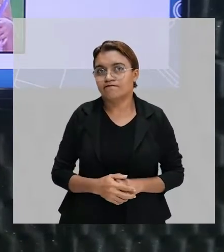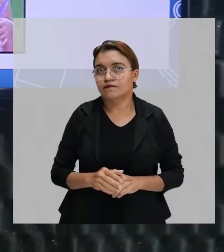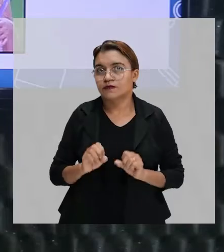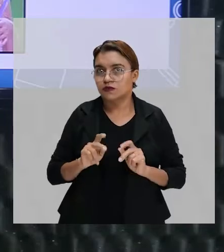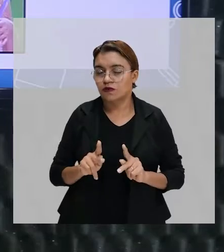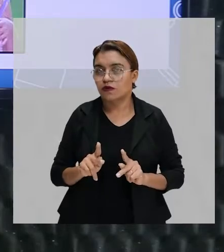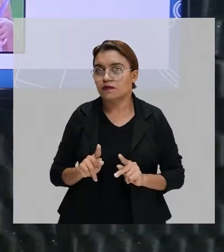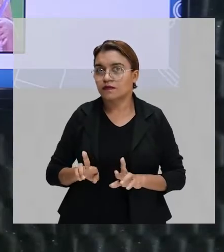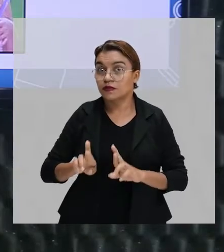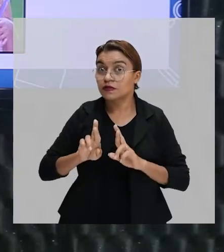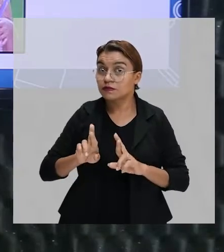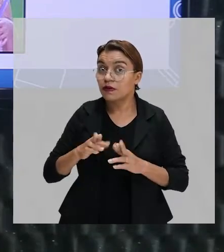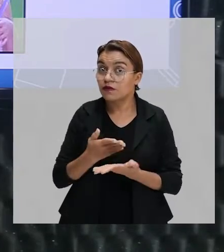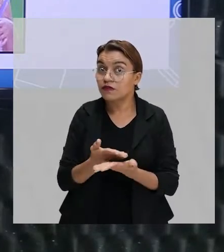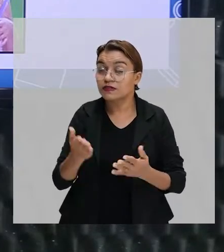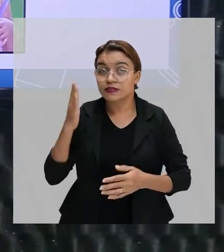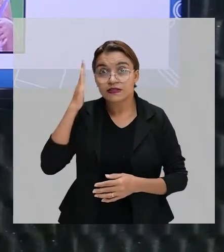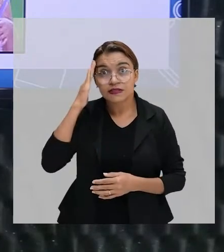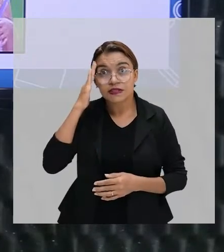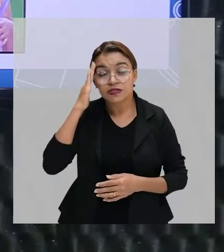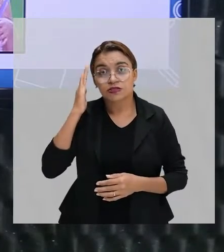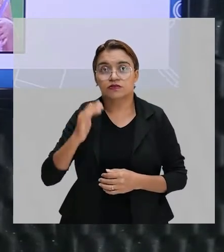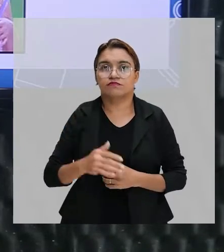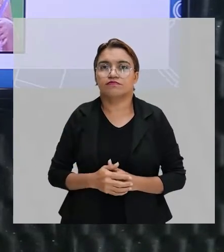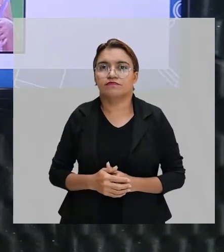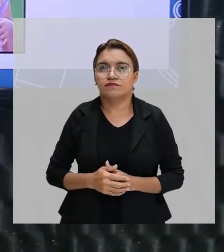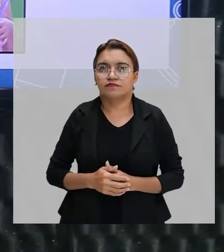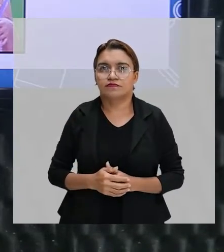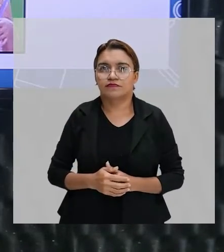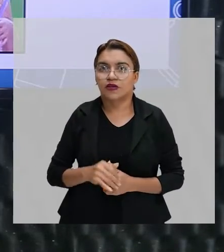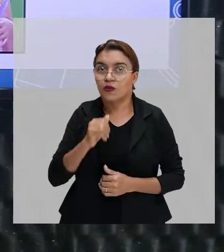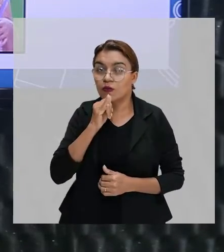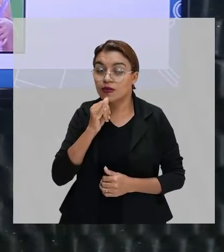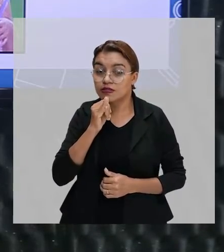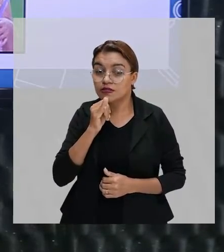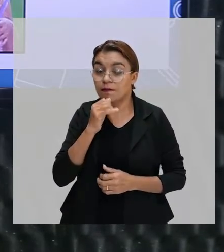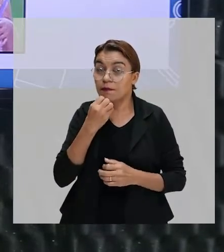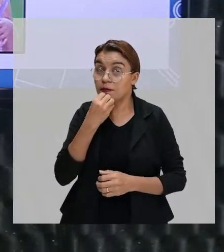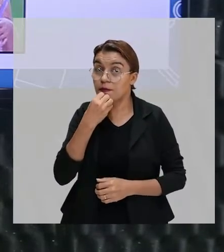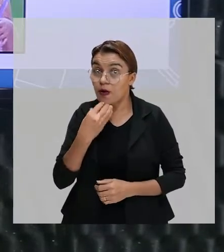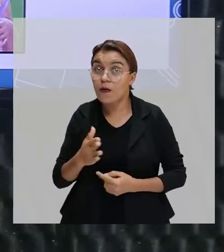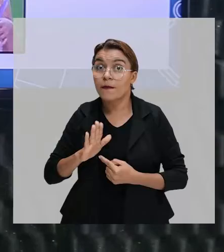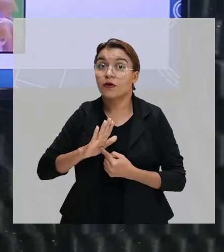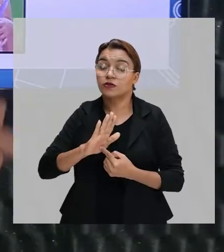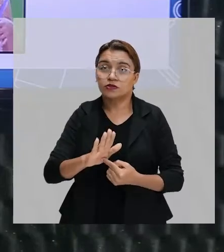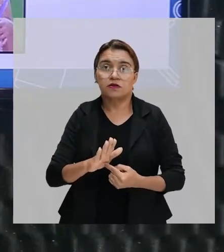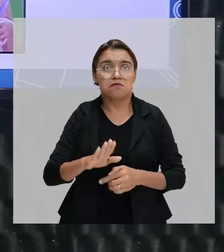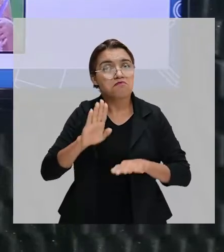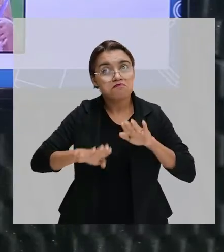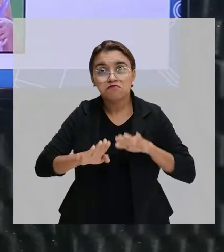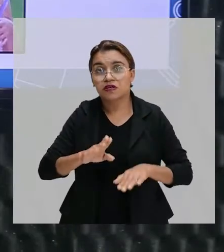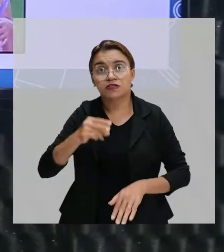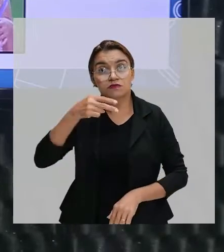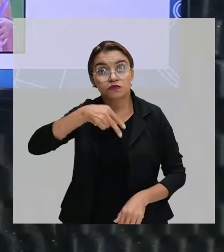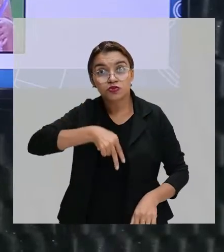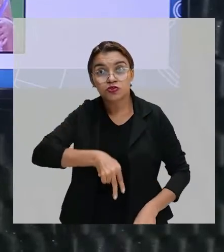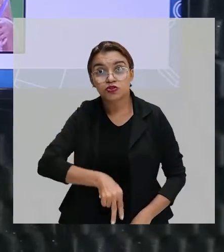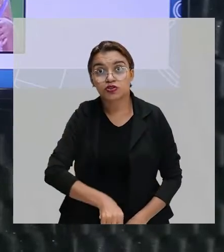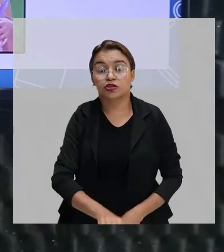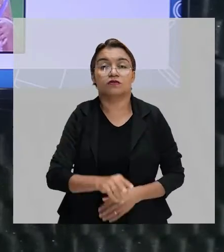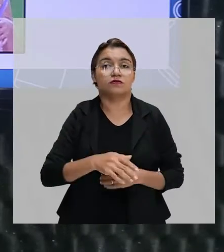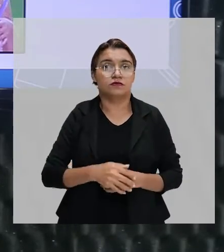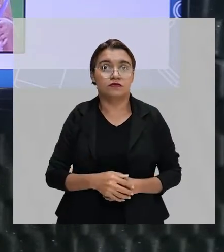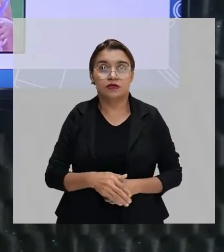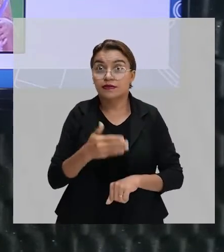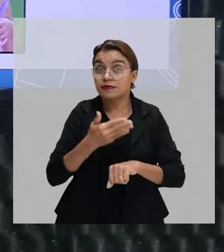eu espero que vocês tenham compreendido esse aqui é um exemplo mais forte que eu tenho para vocês mesmo gêmeos eles não podem